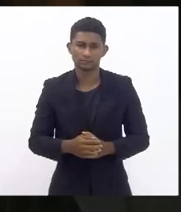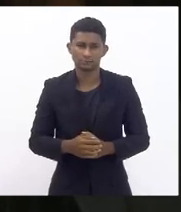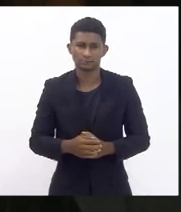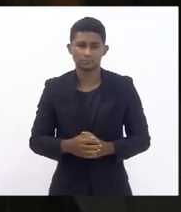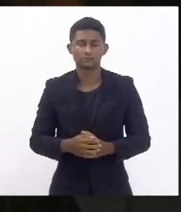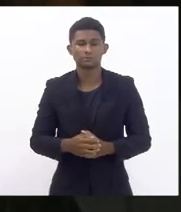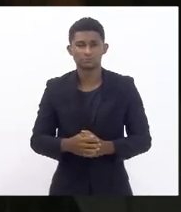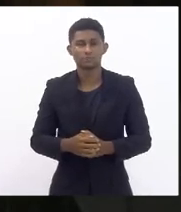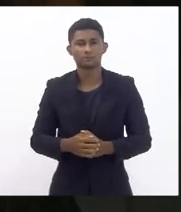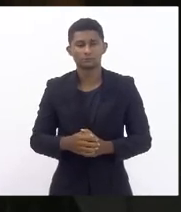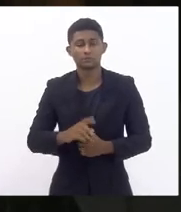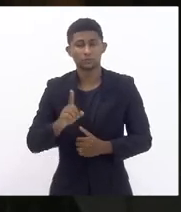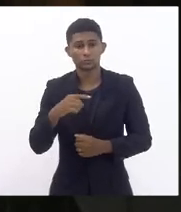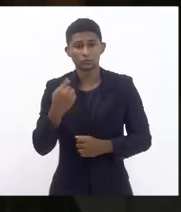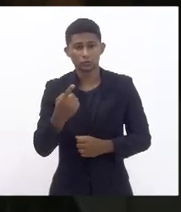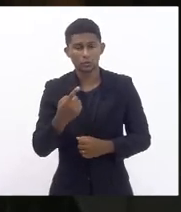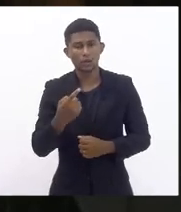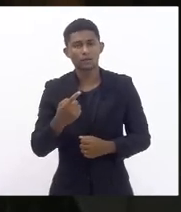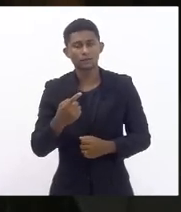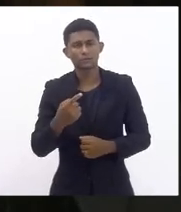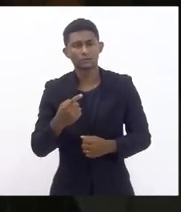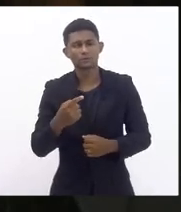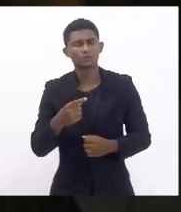no ano de 2021, nós registramos